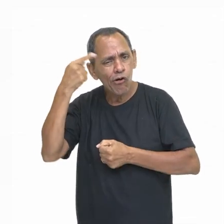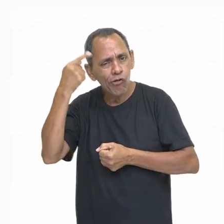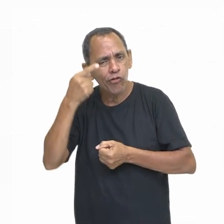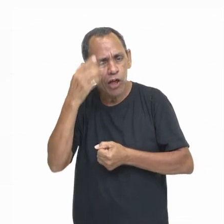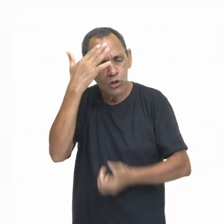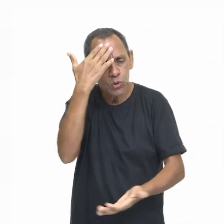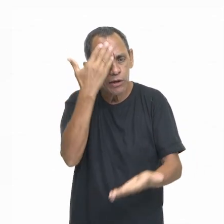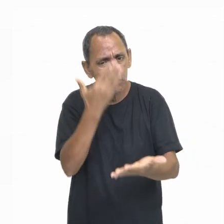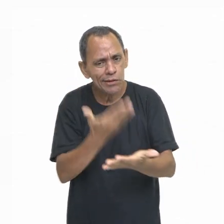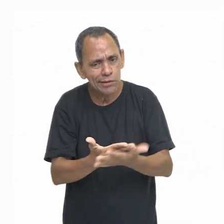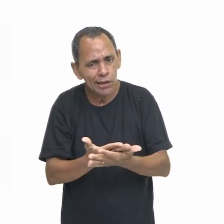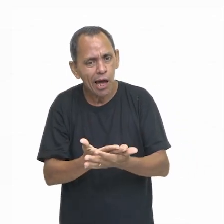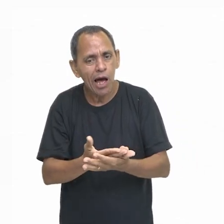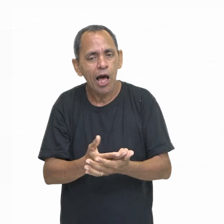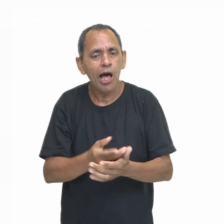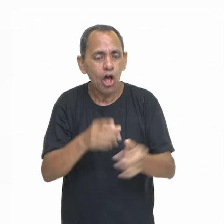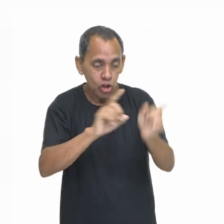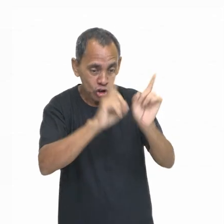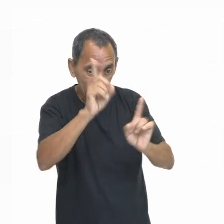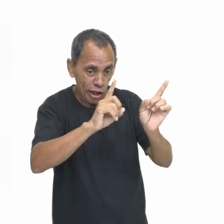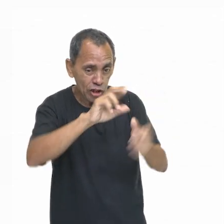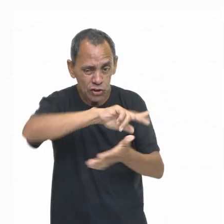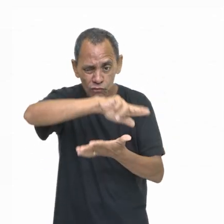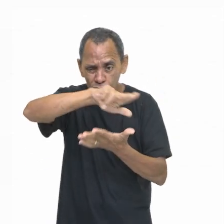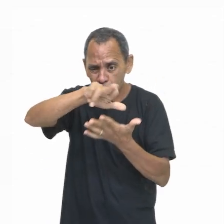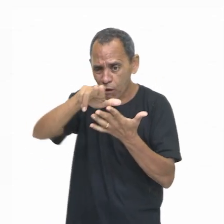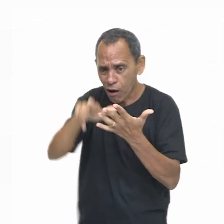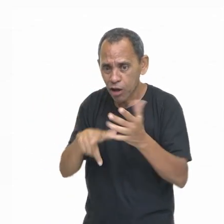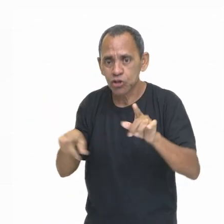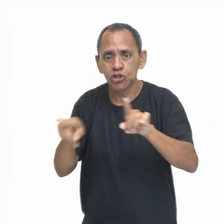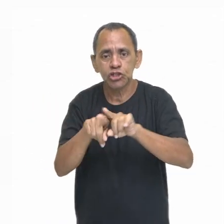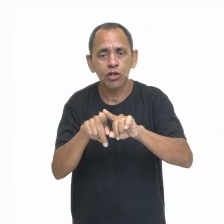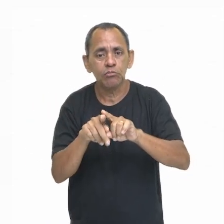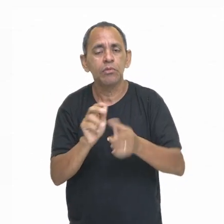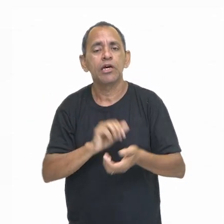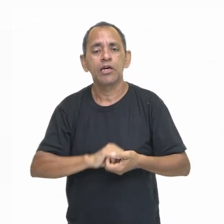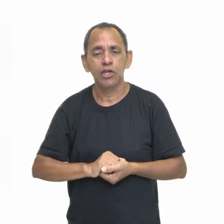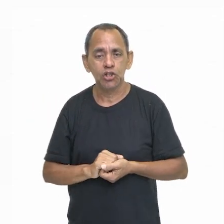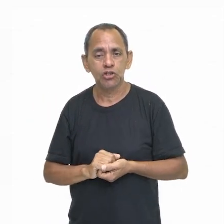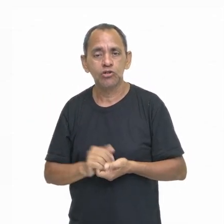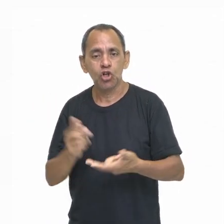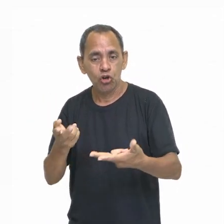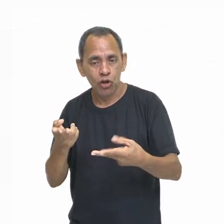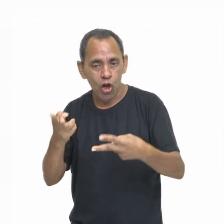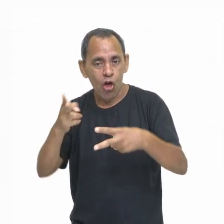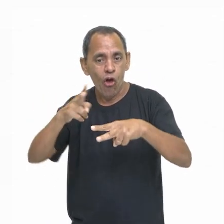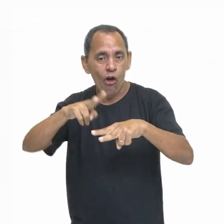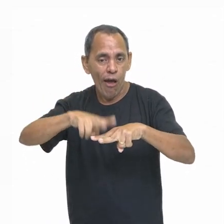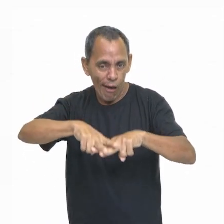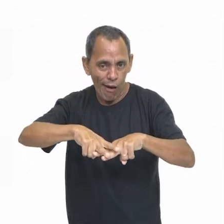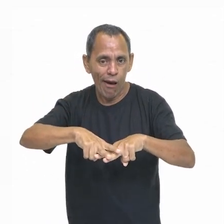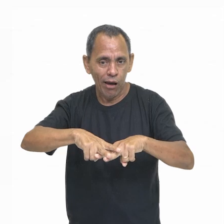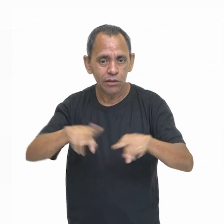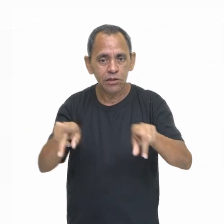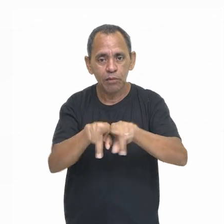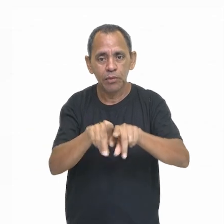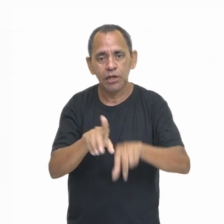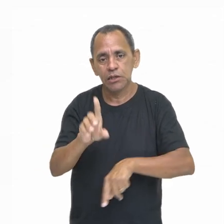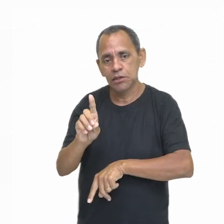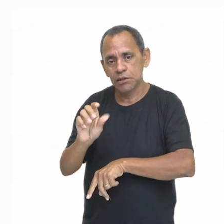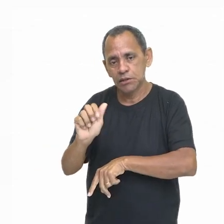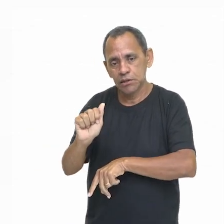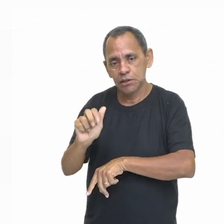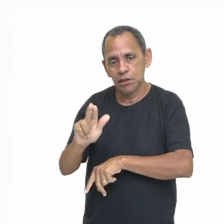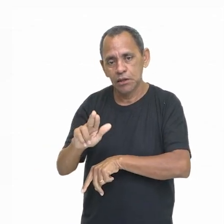suas crenças em deuses múltiplos, reencarnação e o Dharma, né?